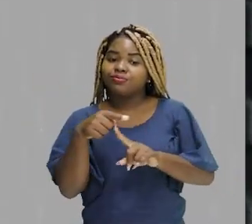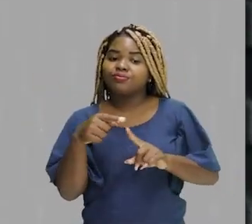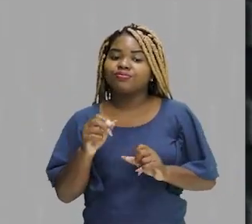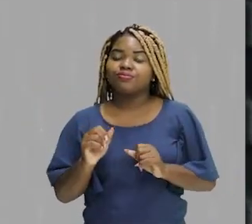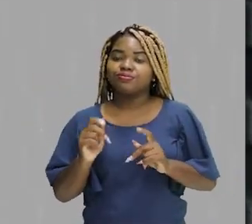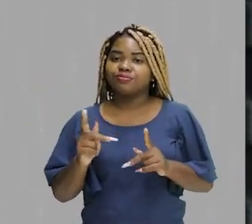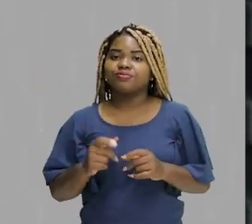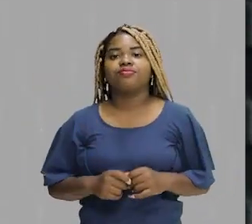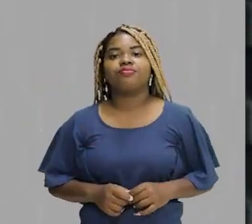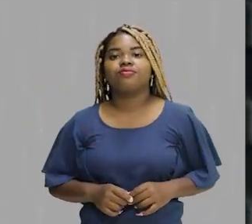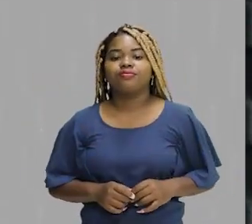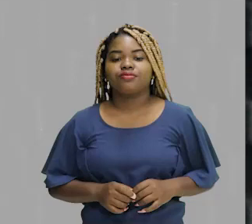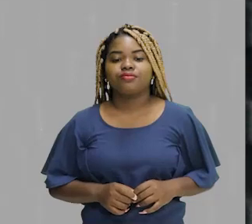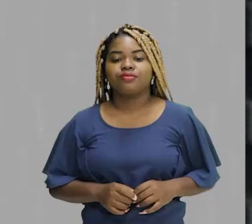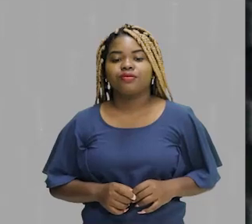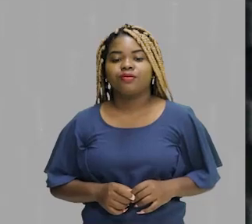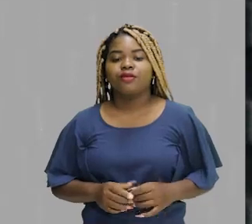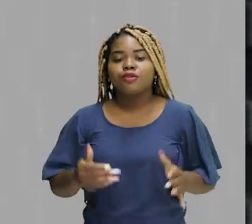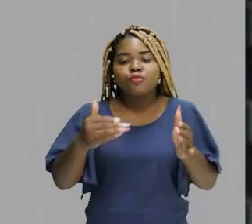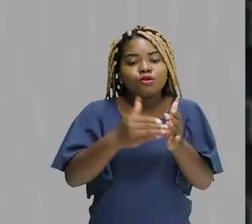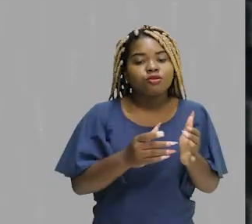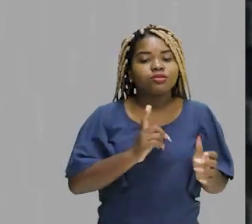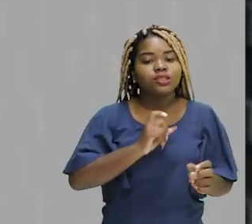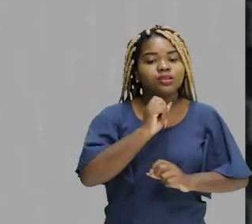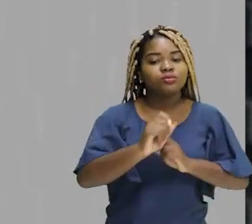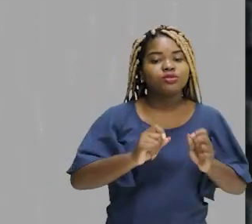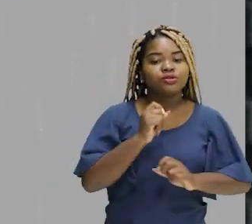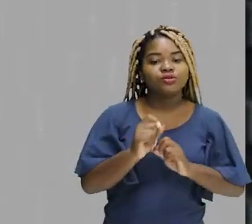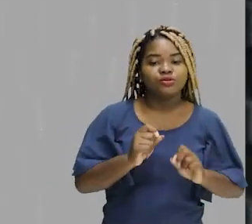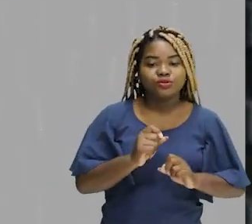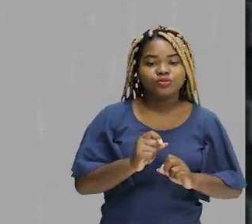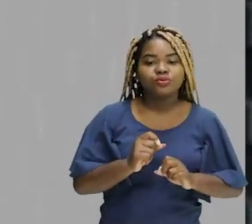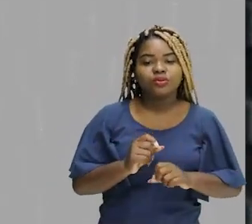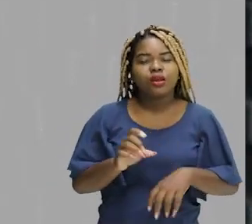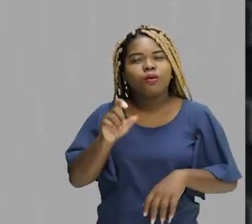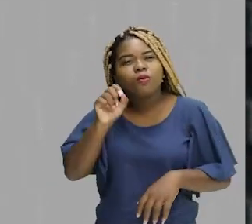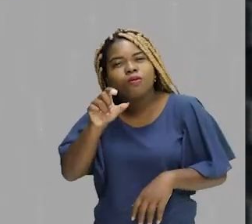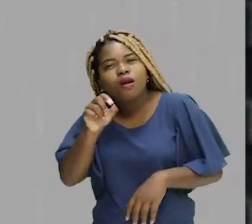branca. E o sulfato de ferro 3, um